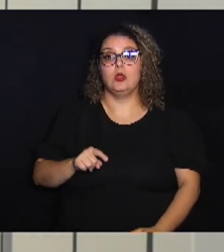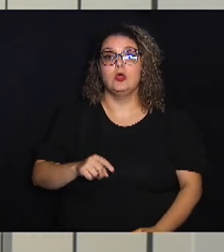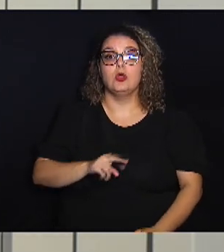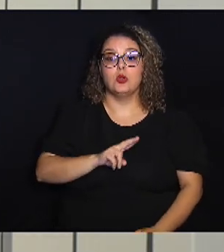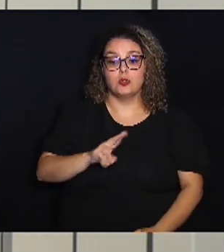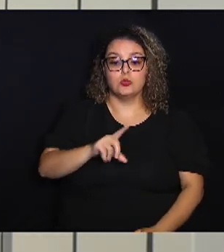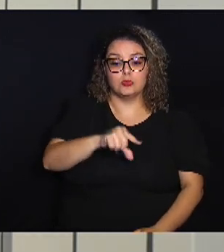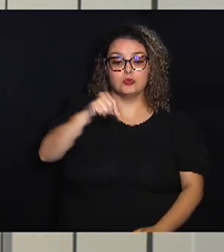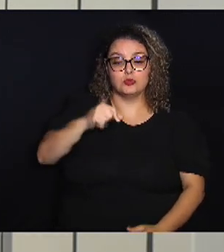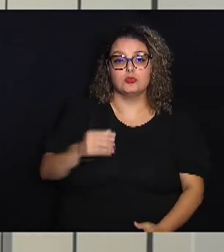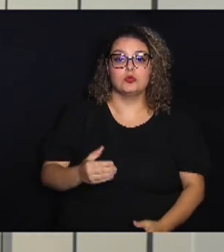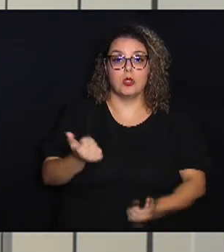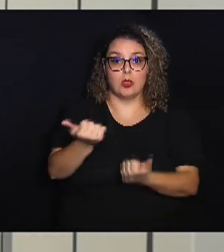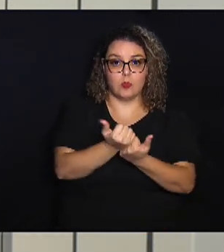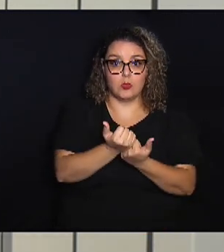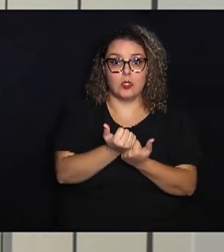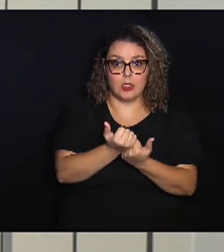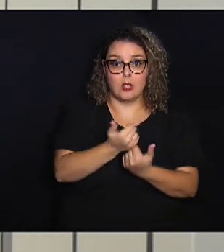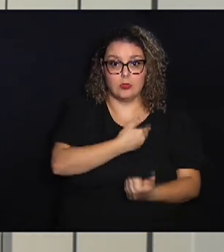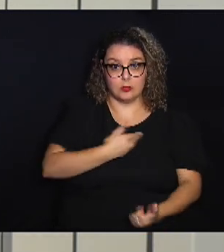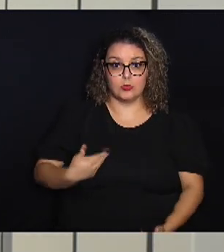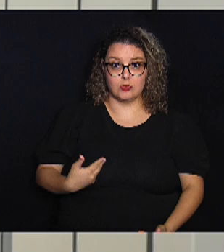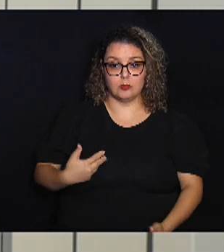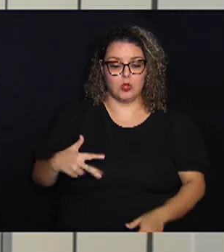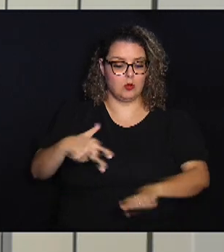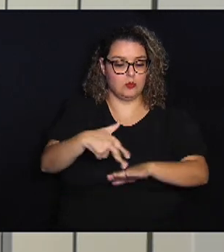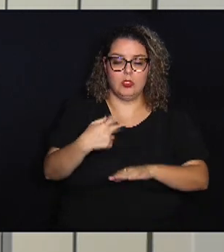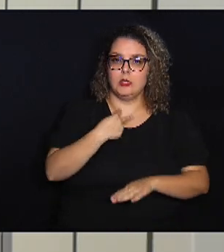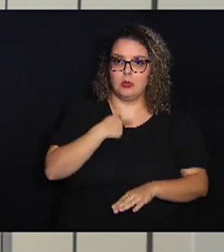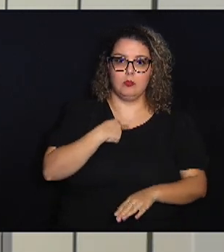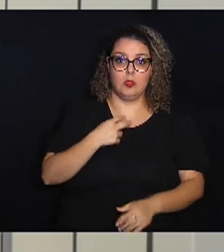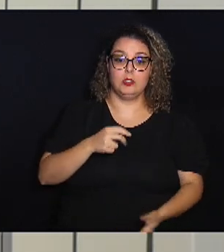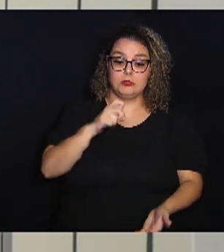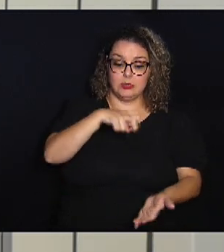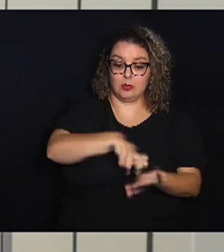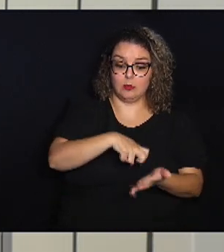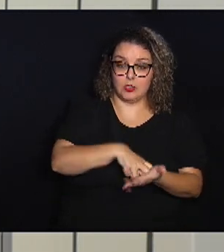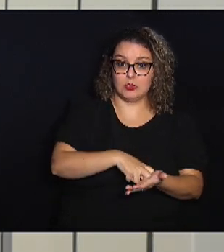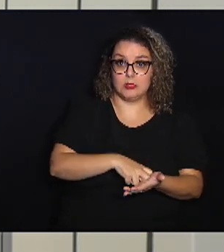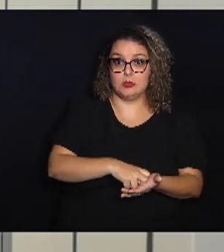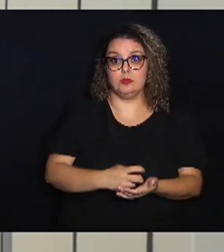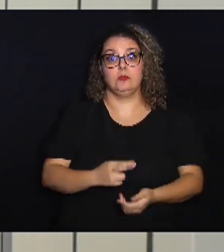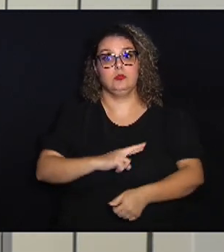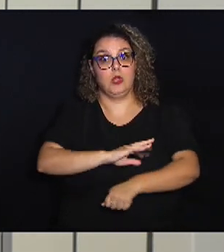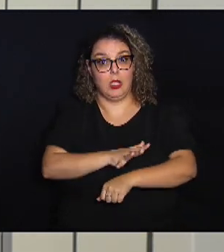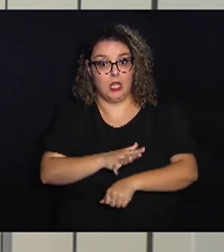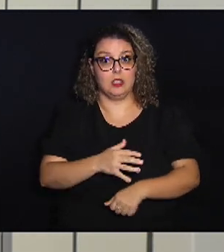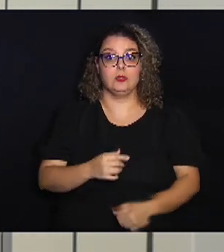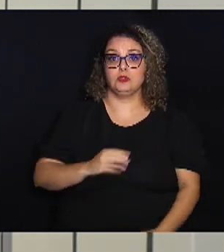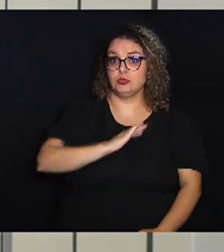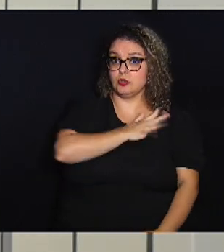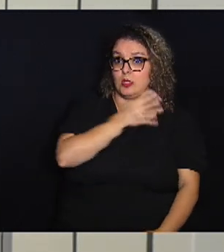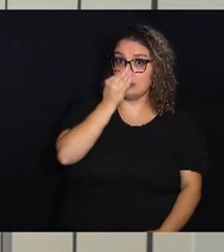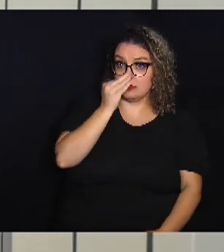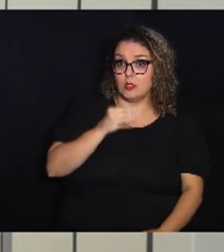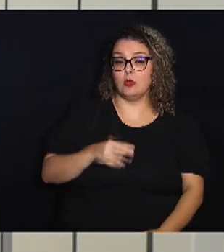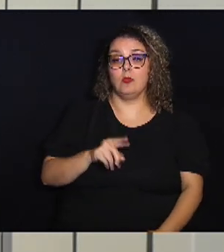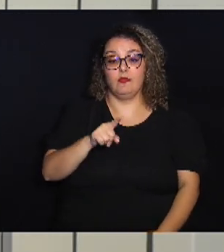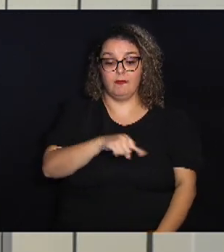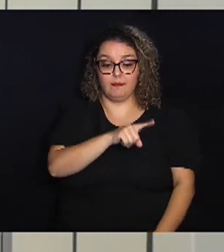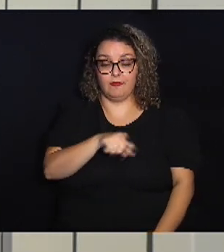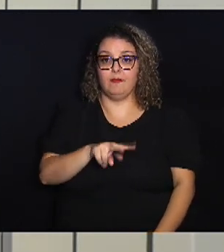por racismo em cargos públicos de Campinas. De acordo com a proposta, o veto se inicia